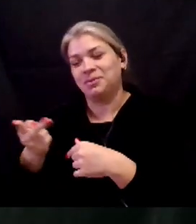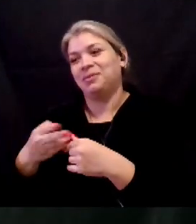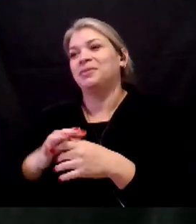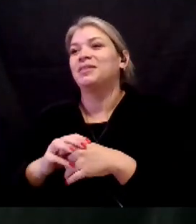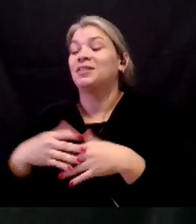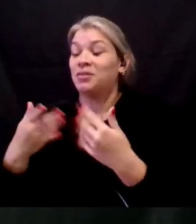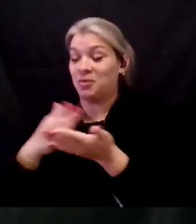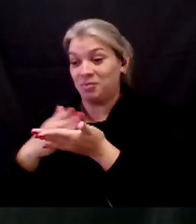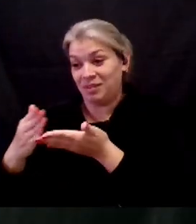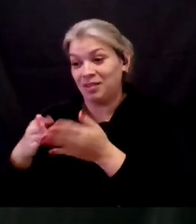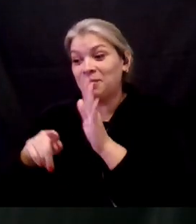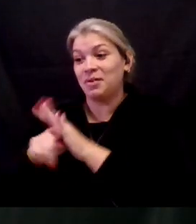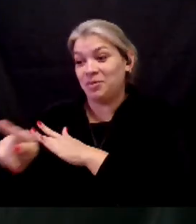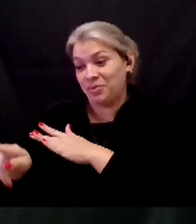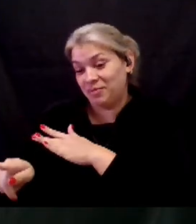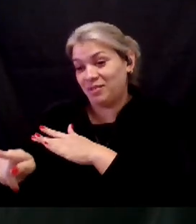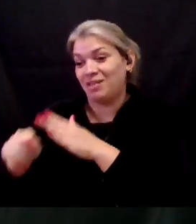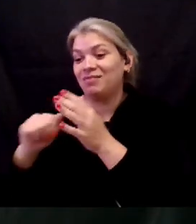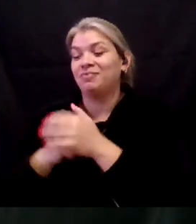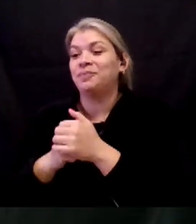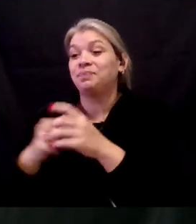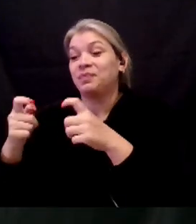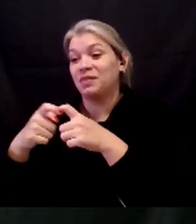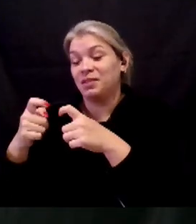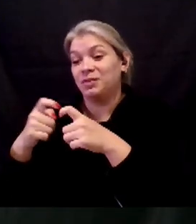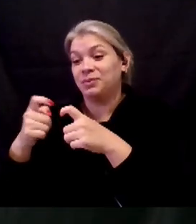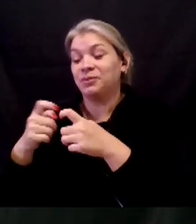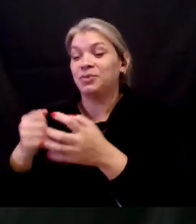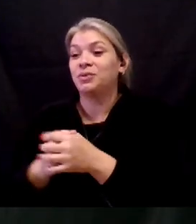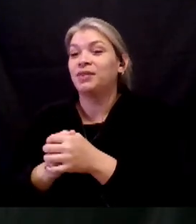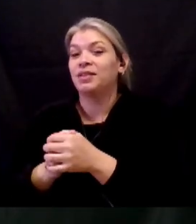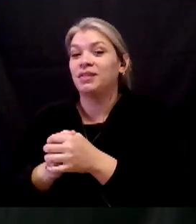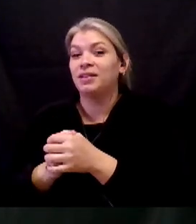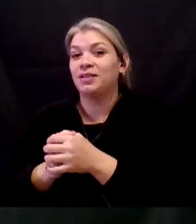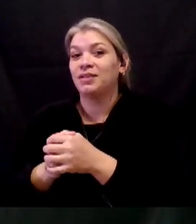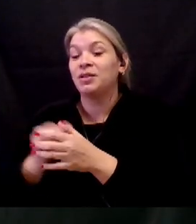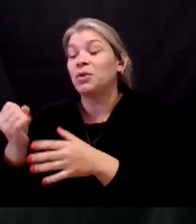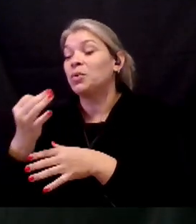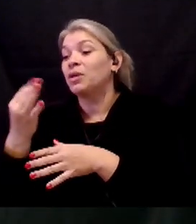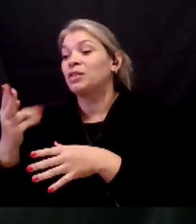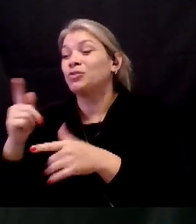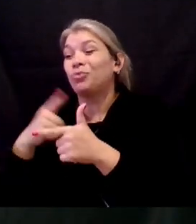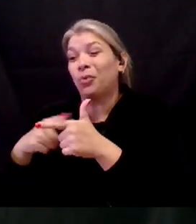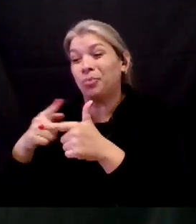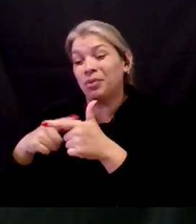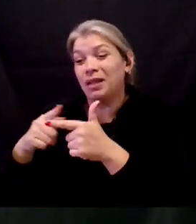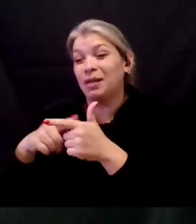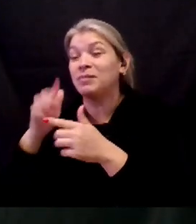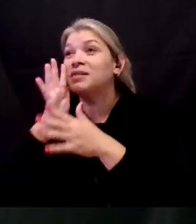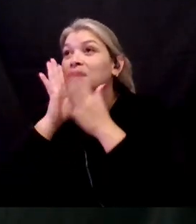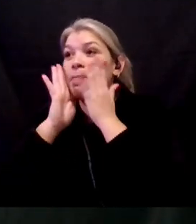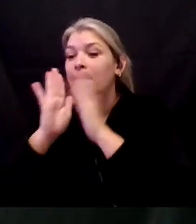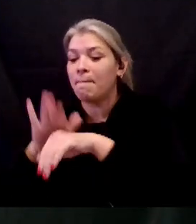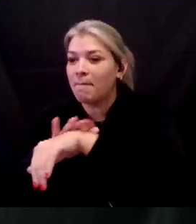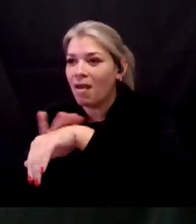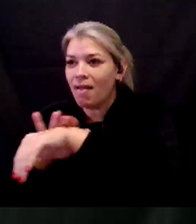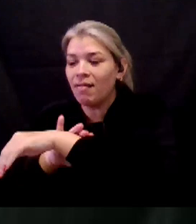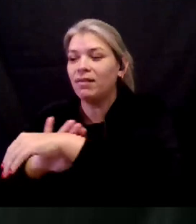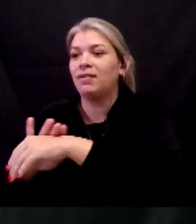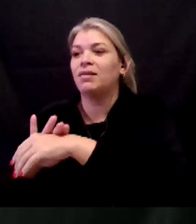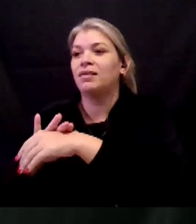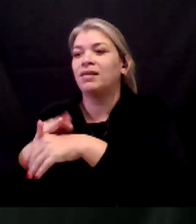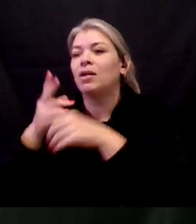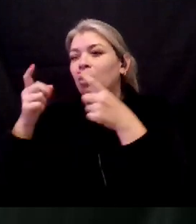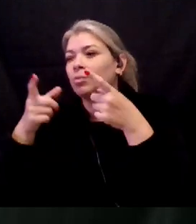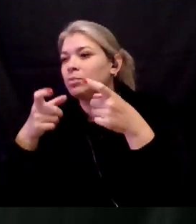perguntando para a doutora Lívia, né, quais são os problemas dermatológicos mais frequentes observados em crianças que